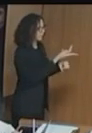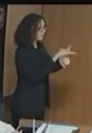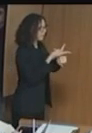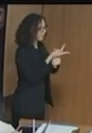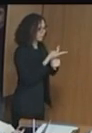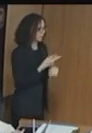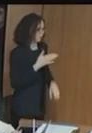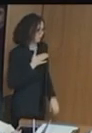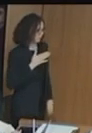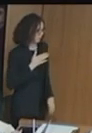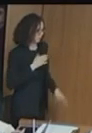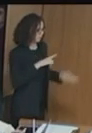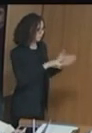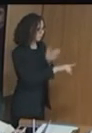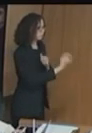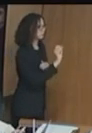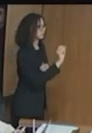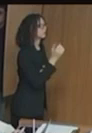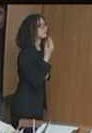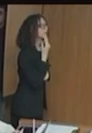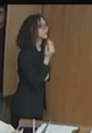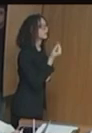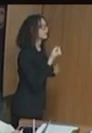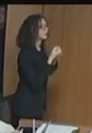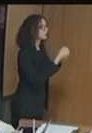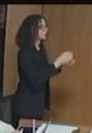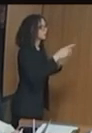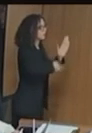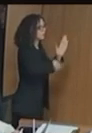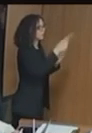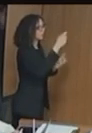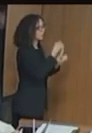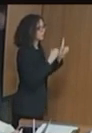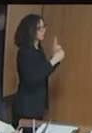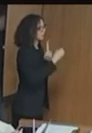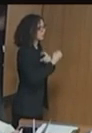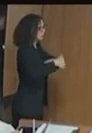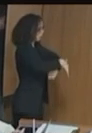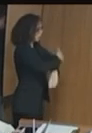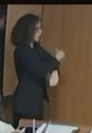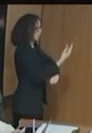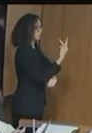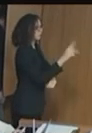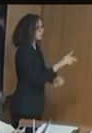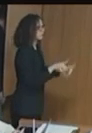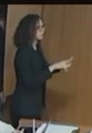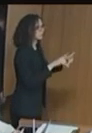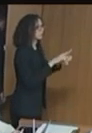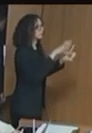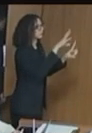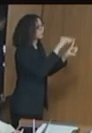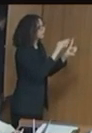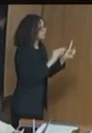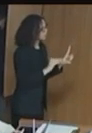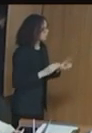dizer que foi pedir uma ajuda de um projeto social da rua dela e que foi assediada.